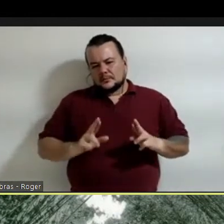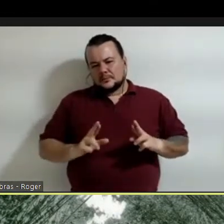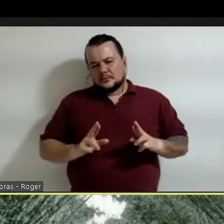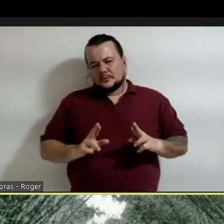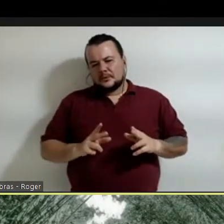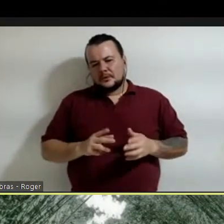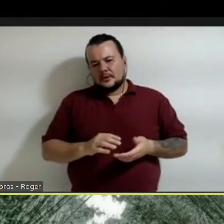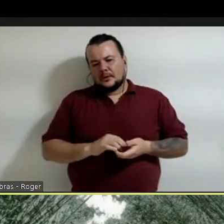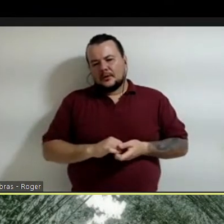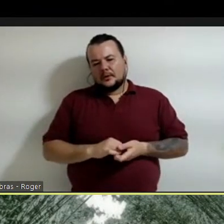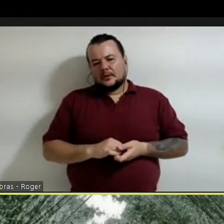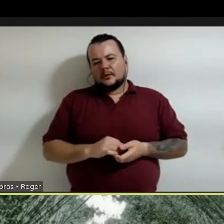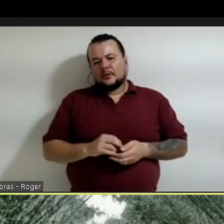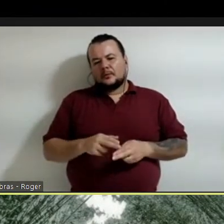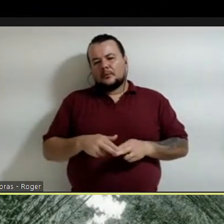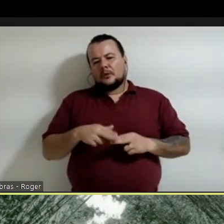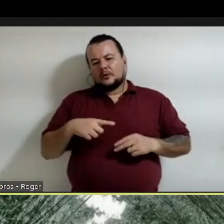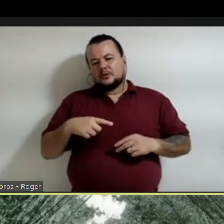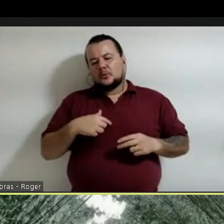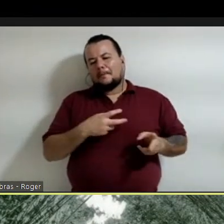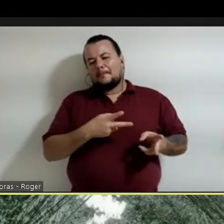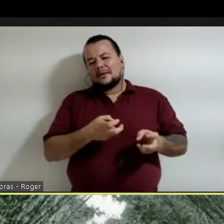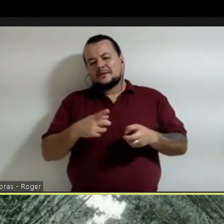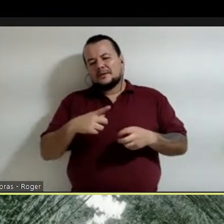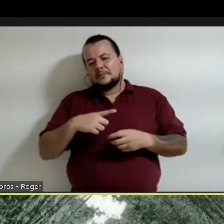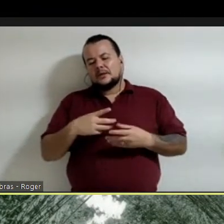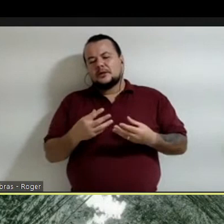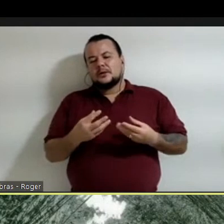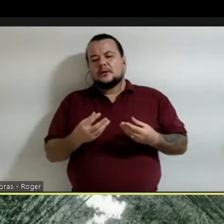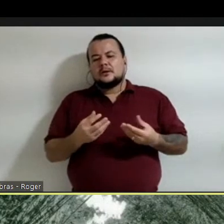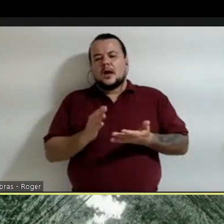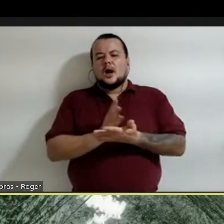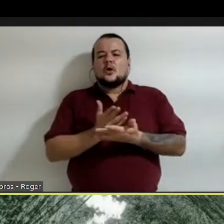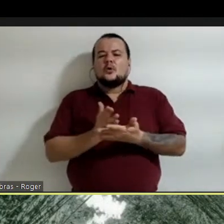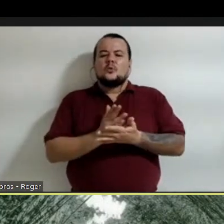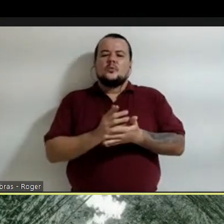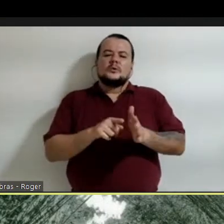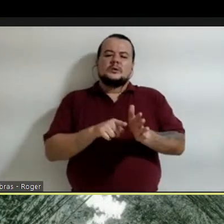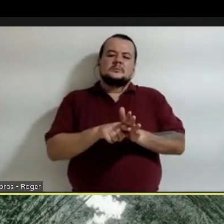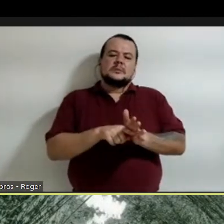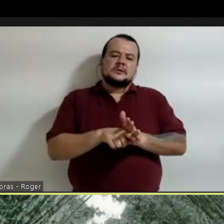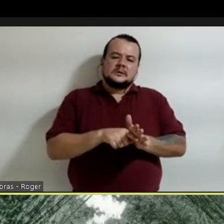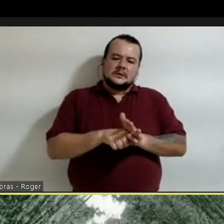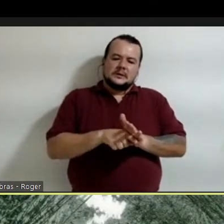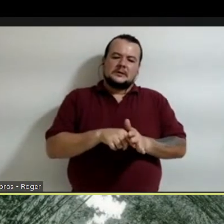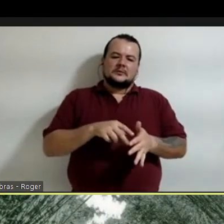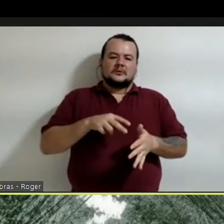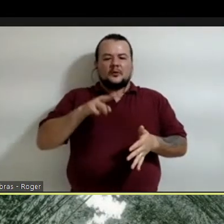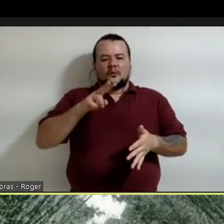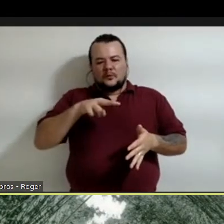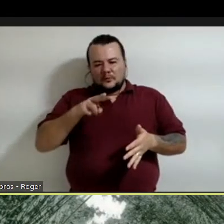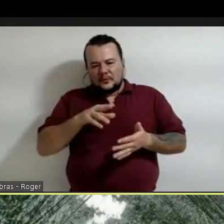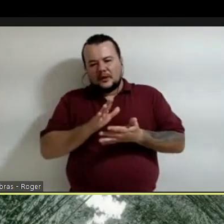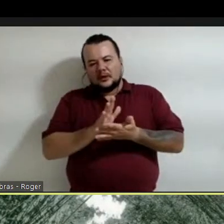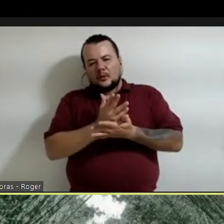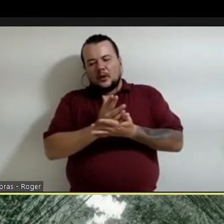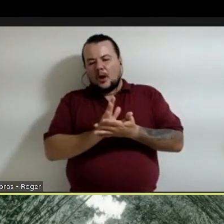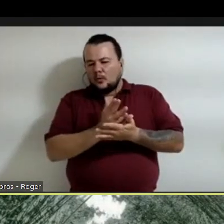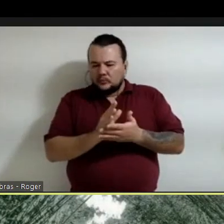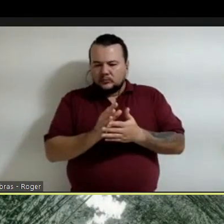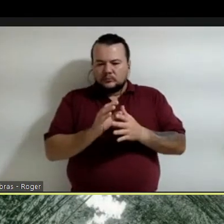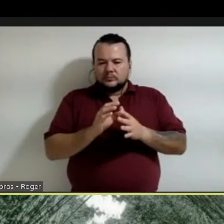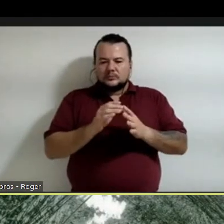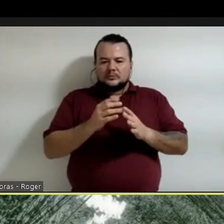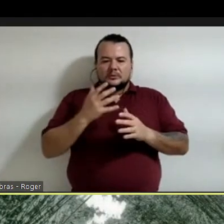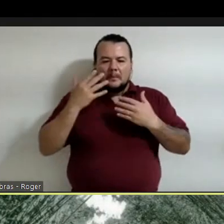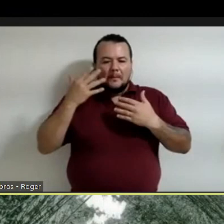vi que tem tem algumas pesquisas aí, assistindo algumas das sessões do Enanparq, né, que